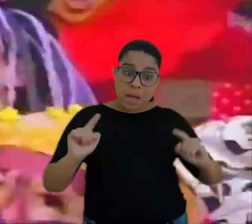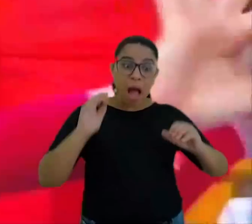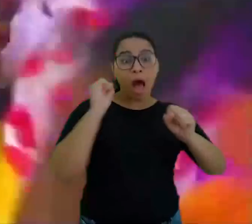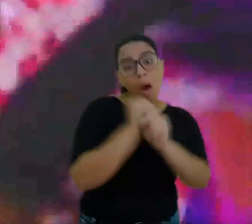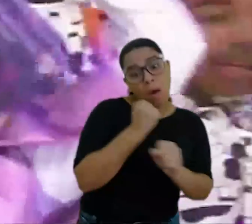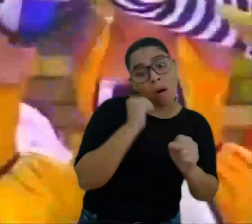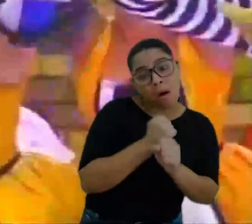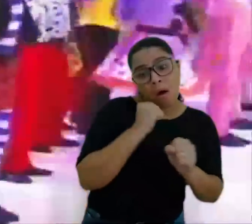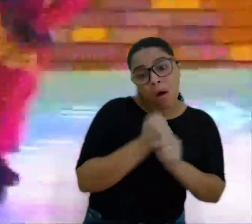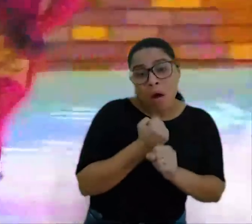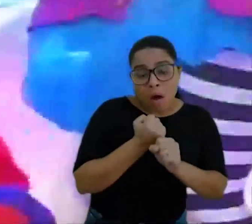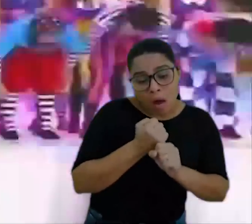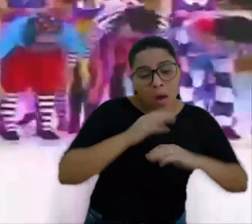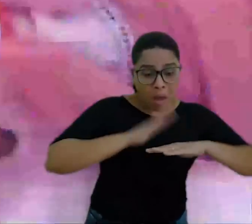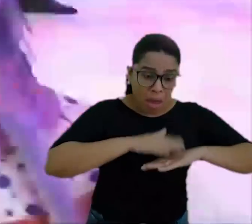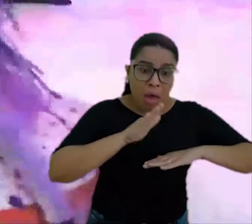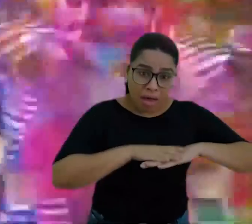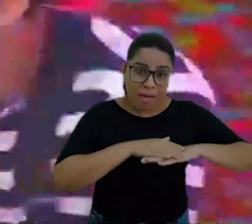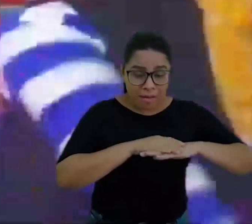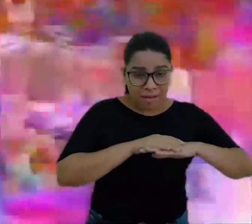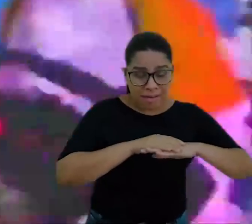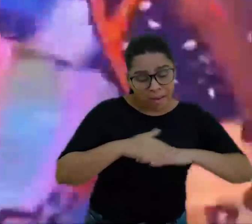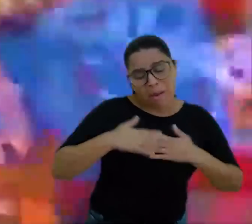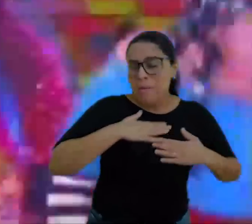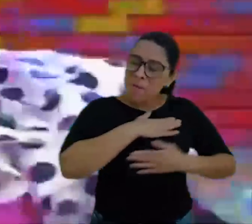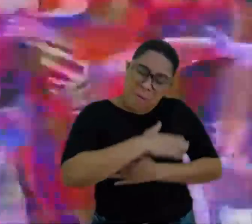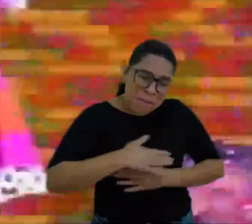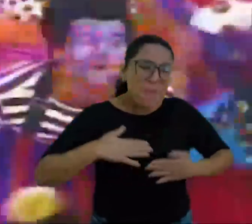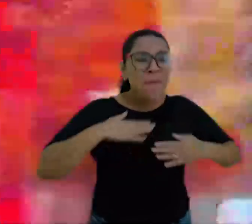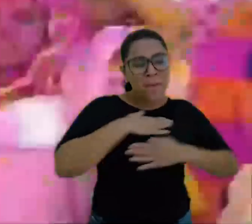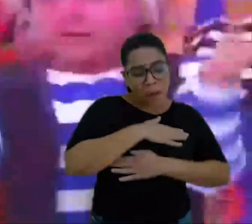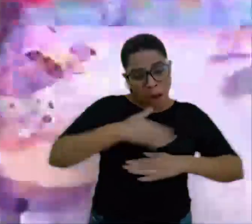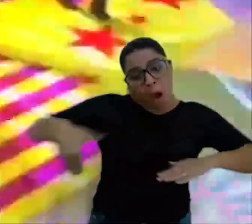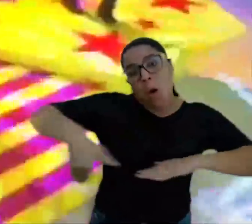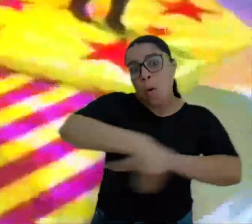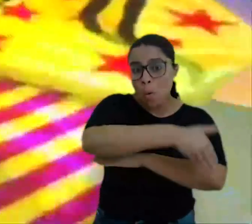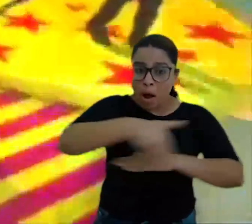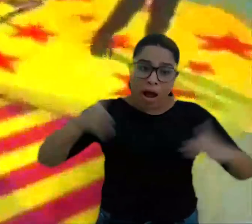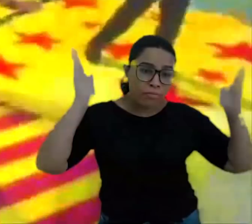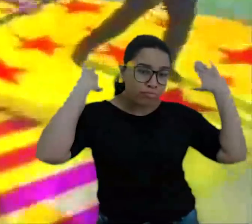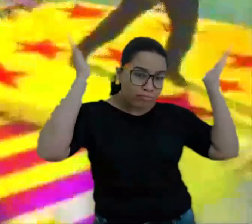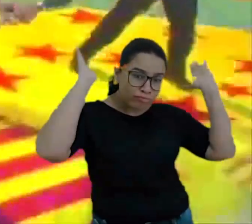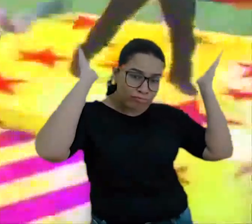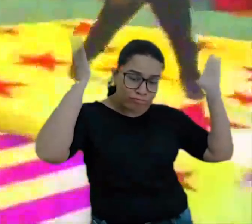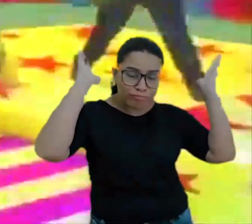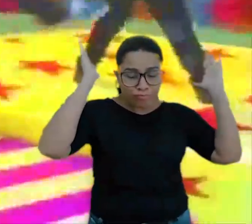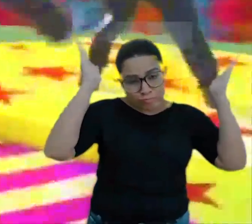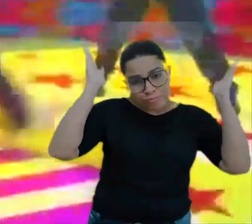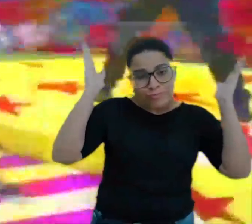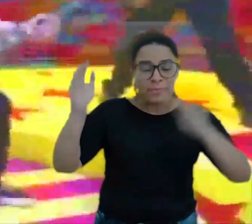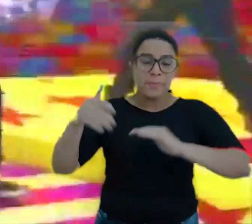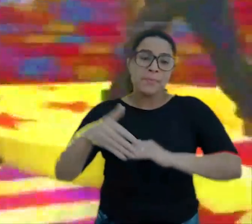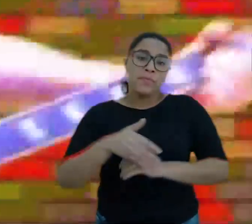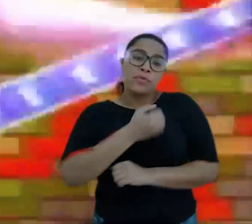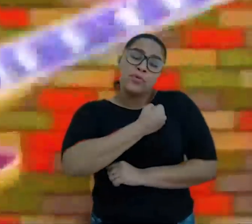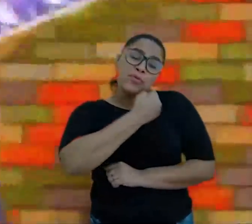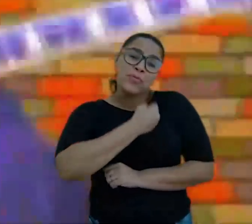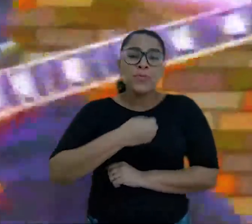muito esmero, na Rua dos Bobos, número 0.